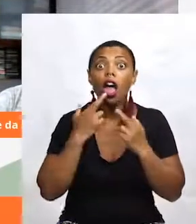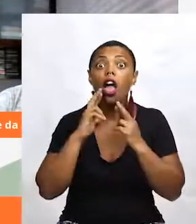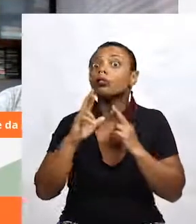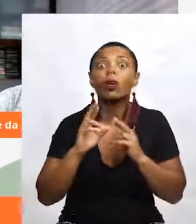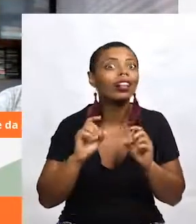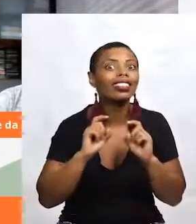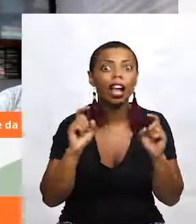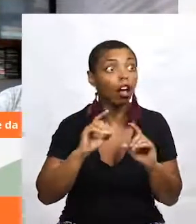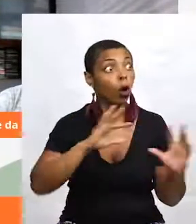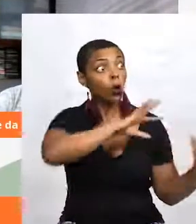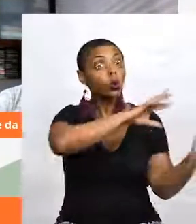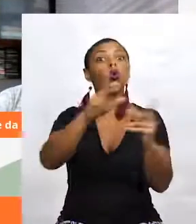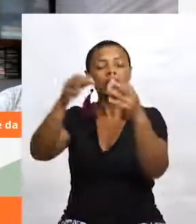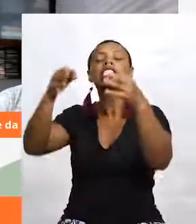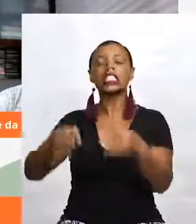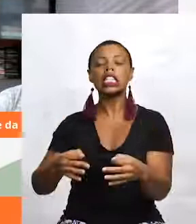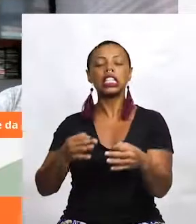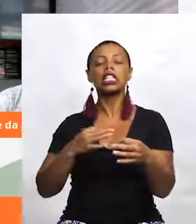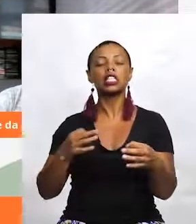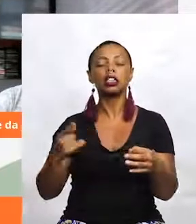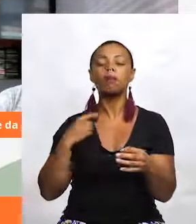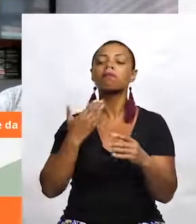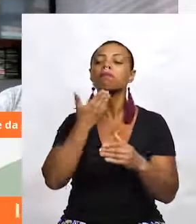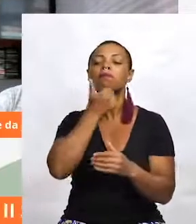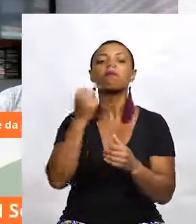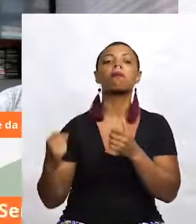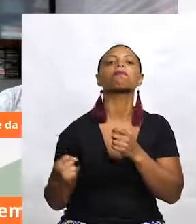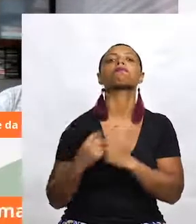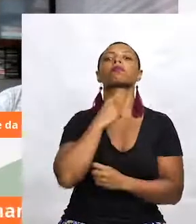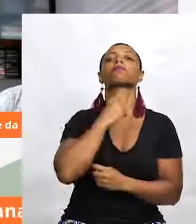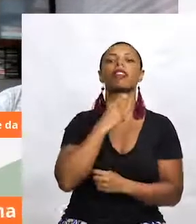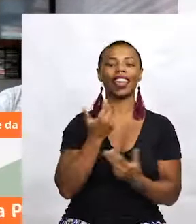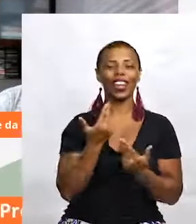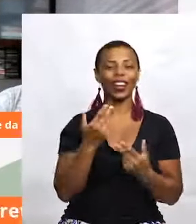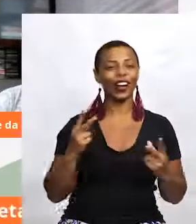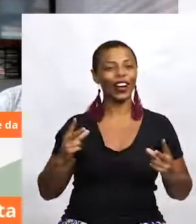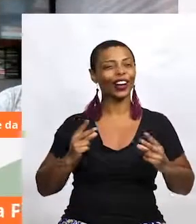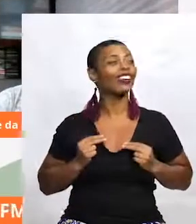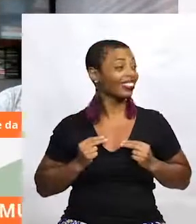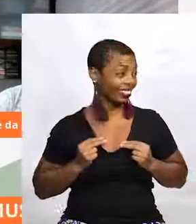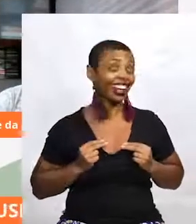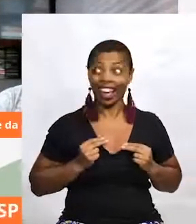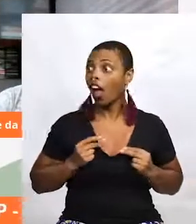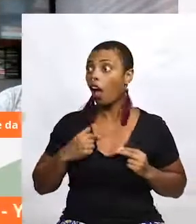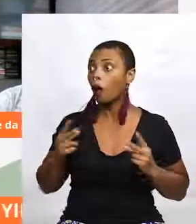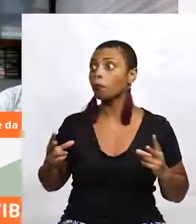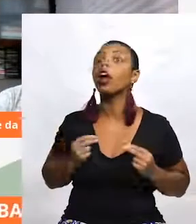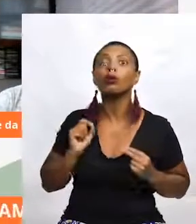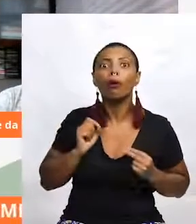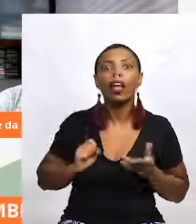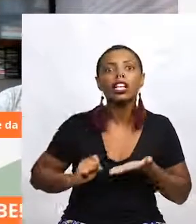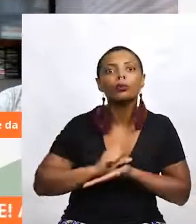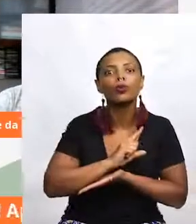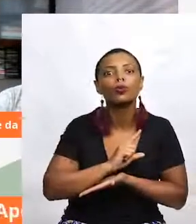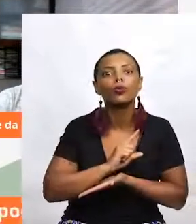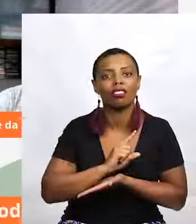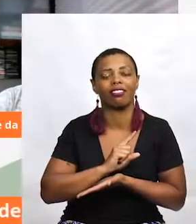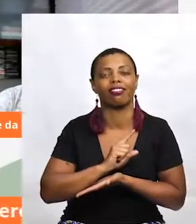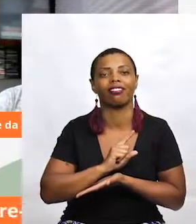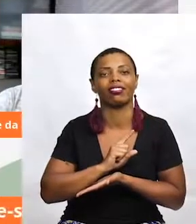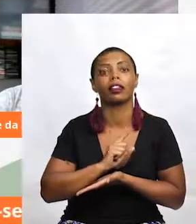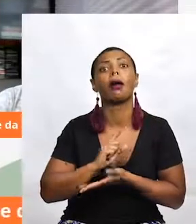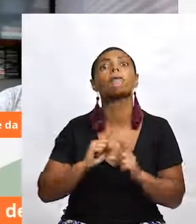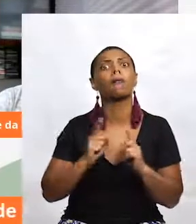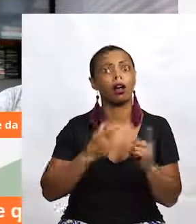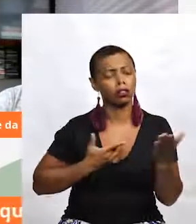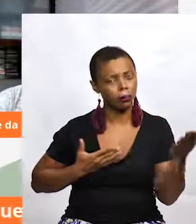tinham certeza que eu merecia. Aí é o mérito que a Adriana falou. Eu merecia ter sido expulsa, apesar de ter passado